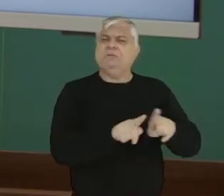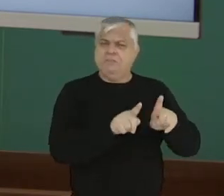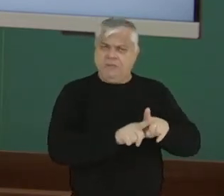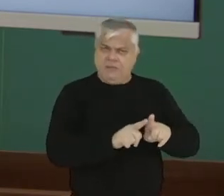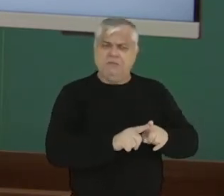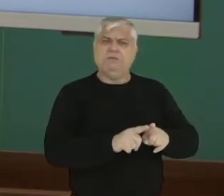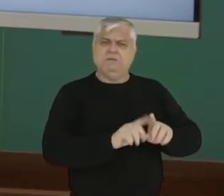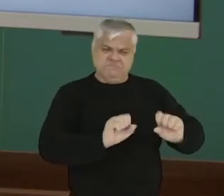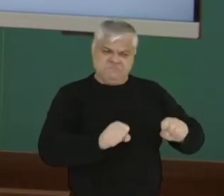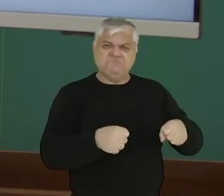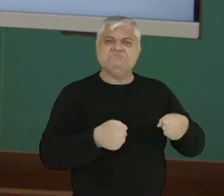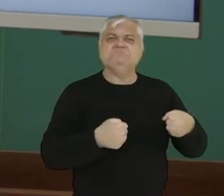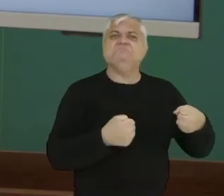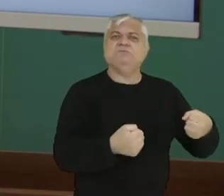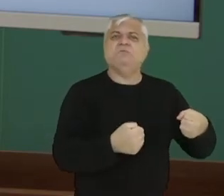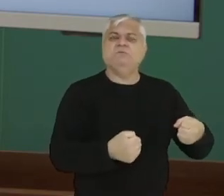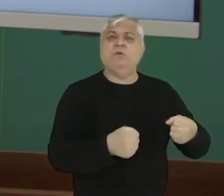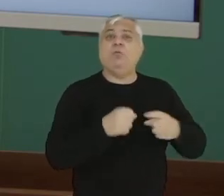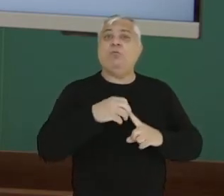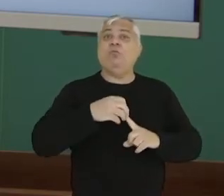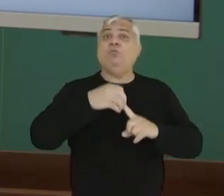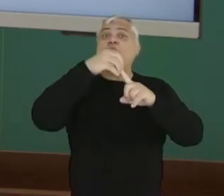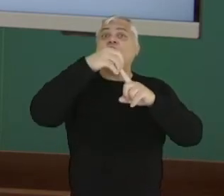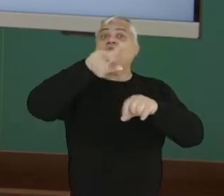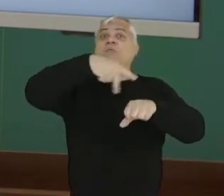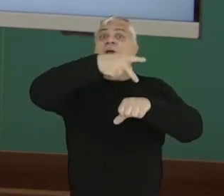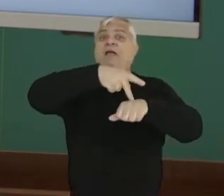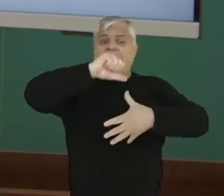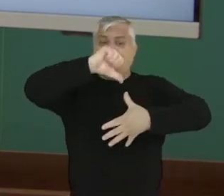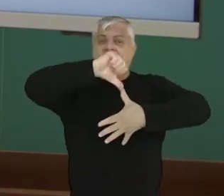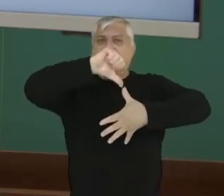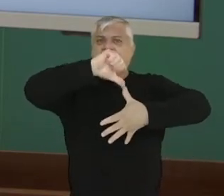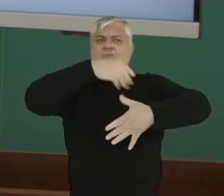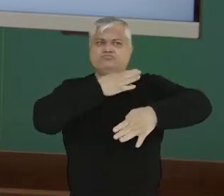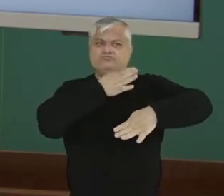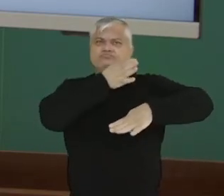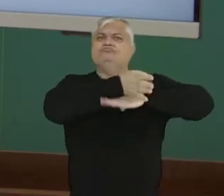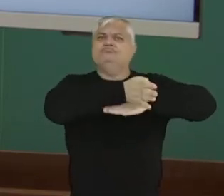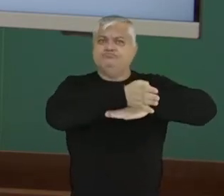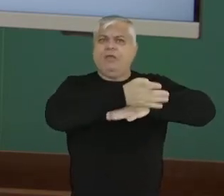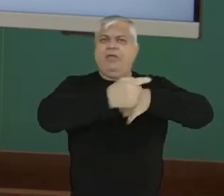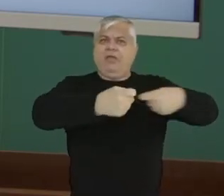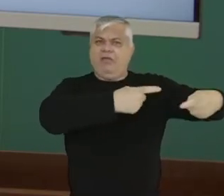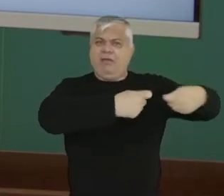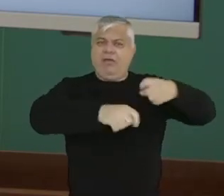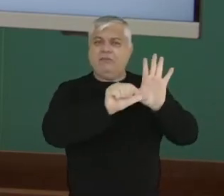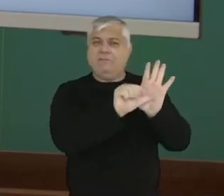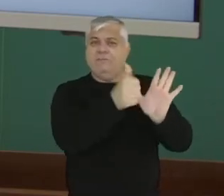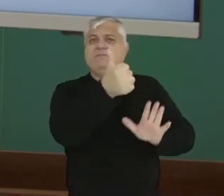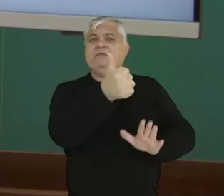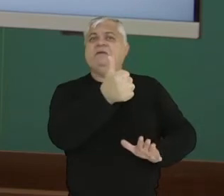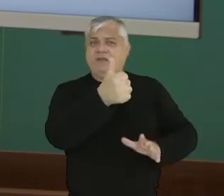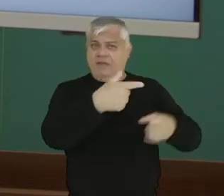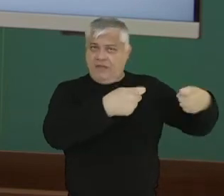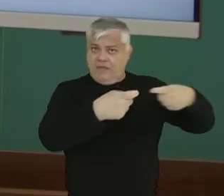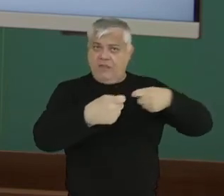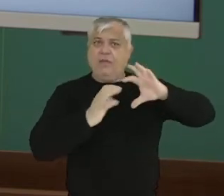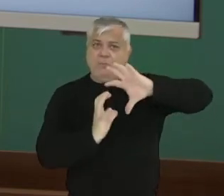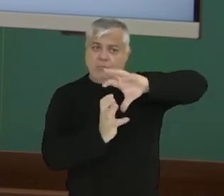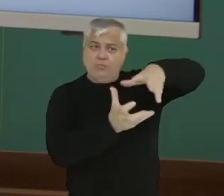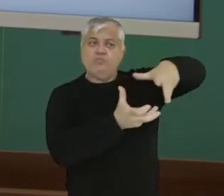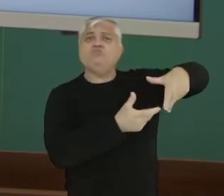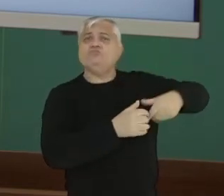né? Nós somos o único país sul-americano a atuar efetivamente na Primeira Guerra Mundial, né?